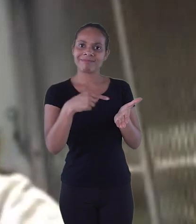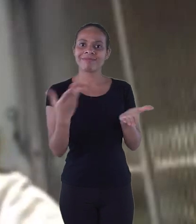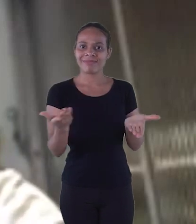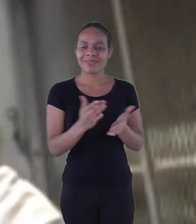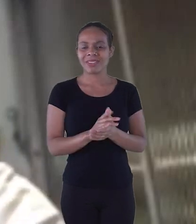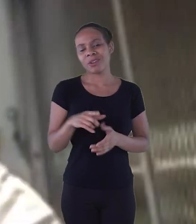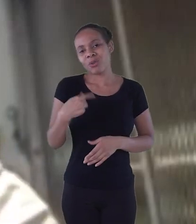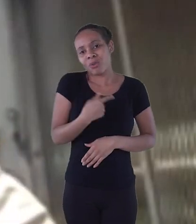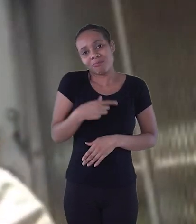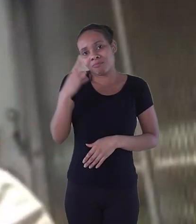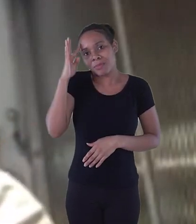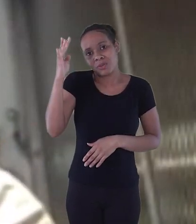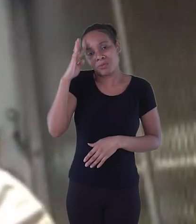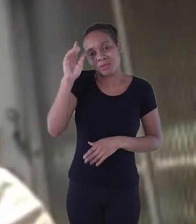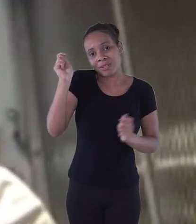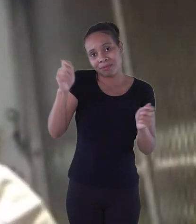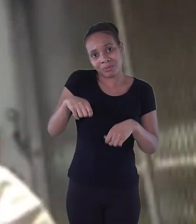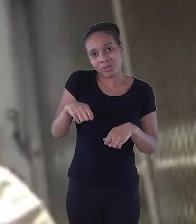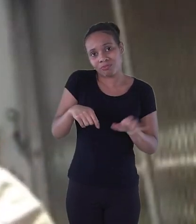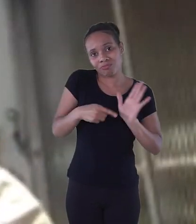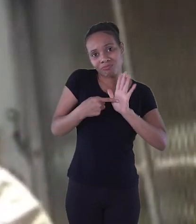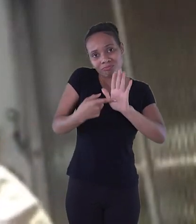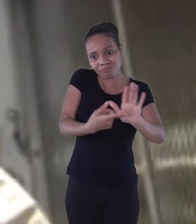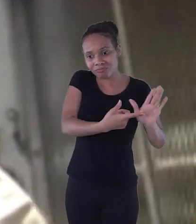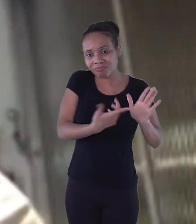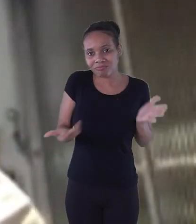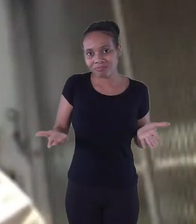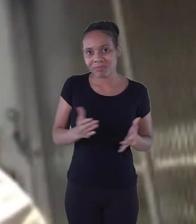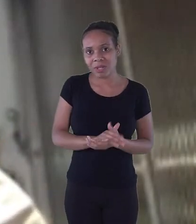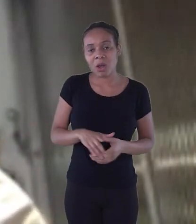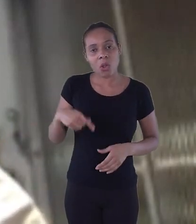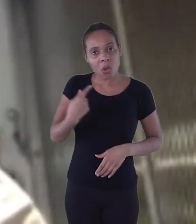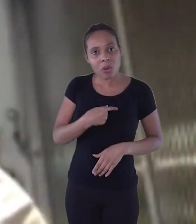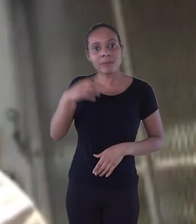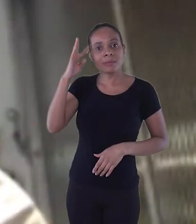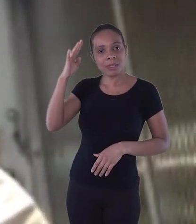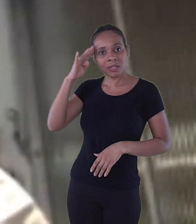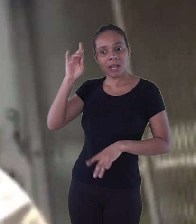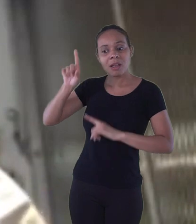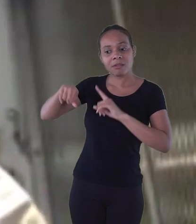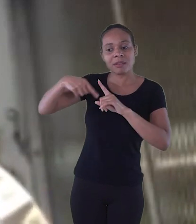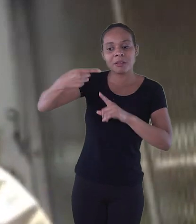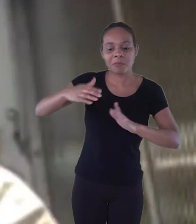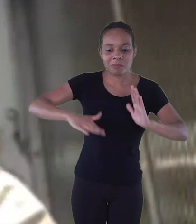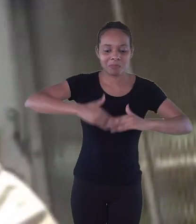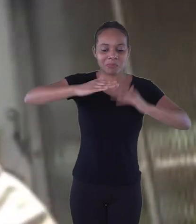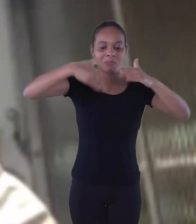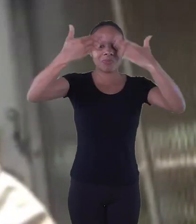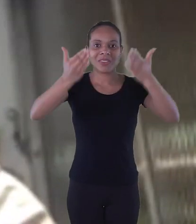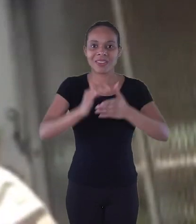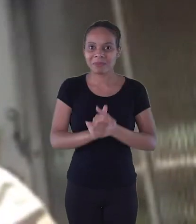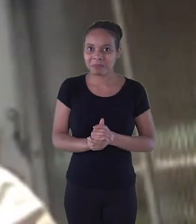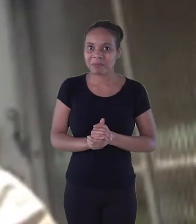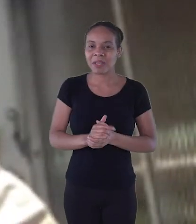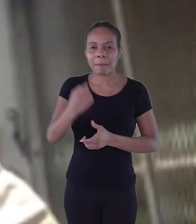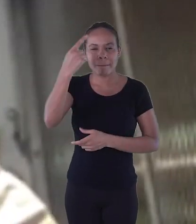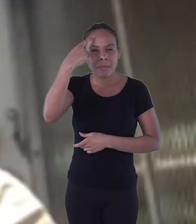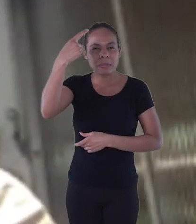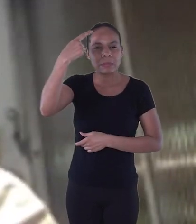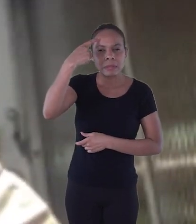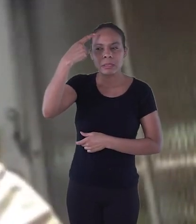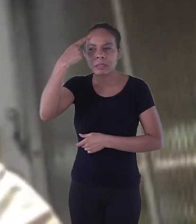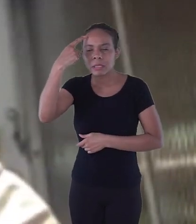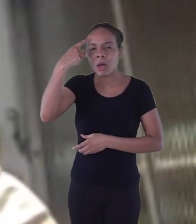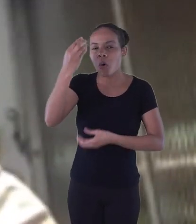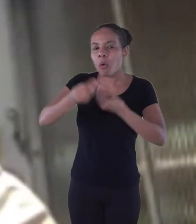pode imaginar, né? Que se a gente não imagina, a gente não constrói. Então a gente traz também para o debate a imaginação de pensar um Brasil